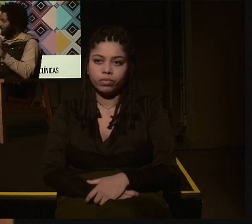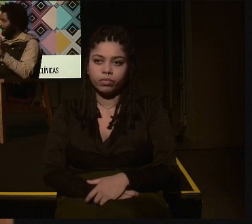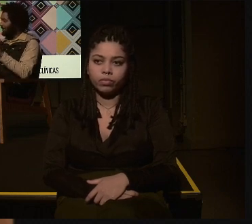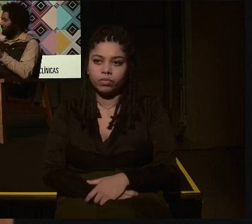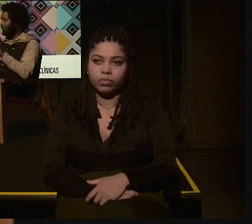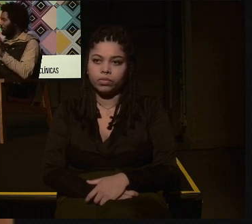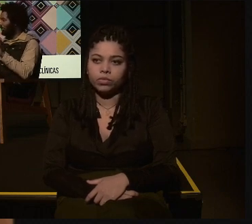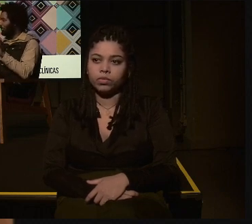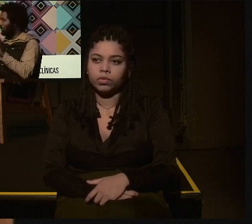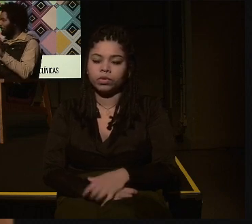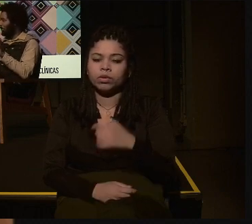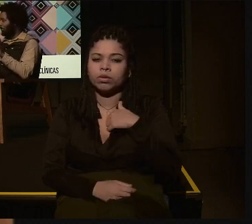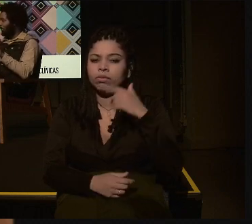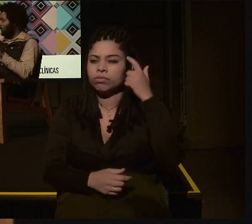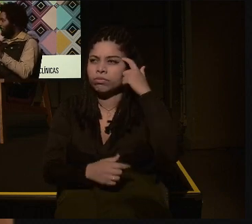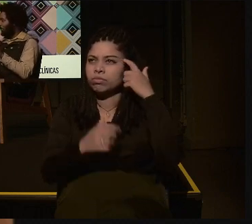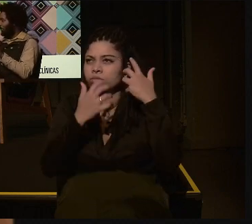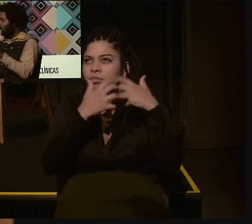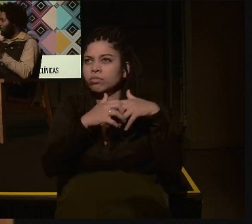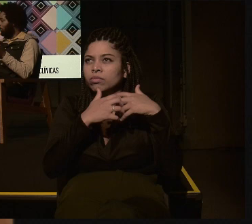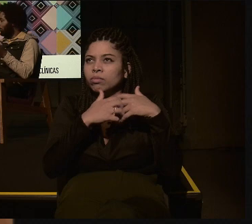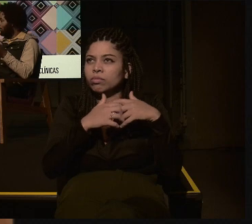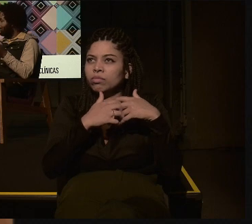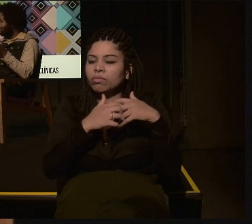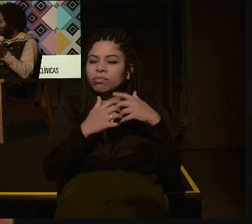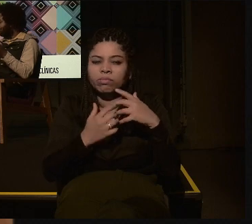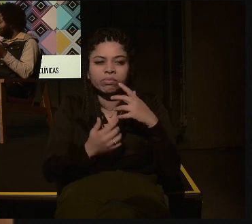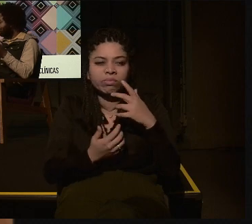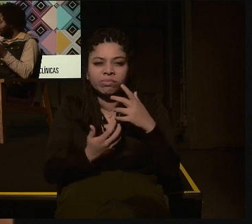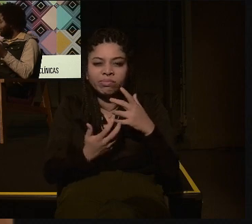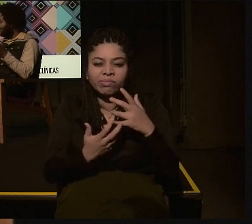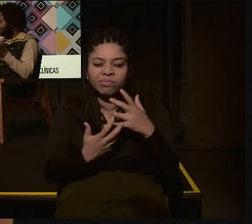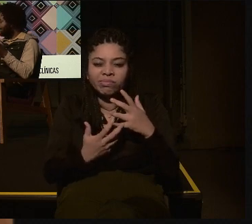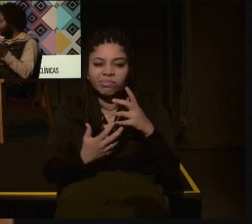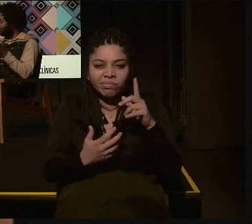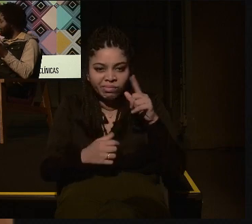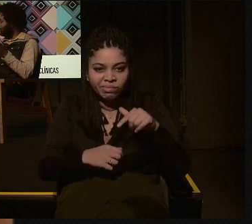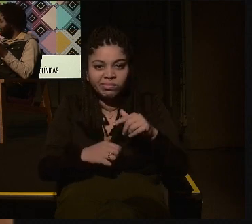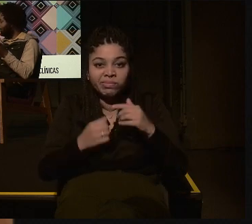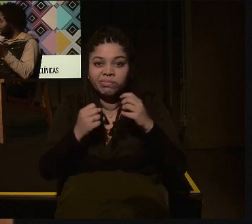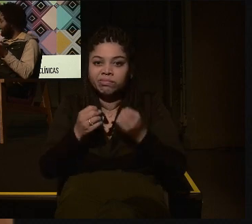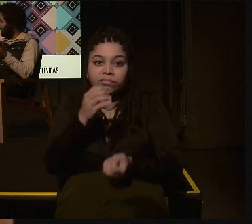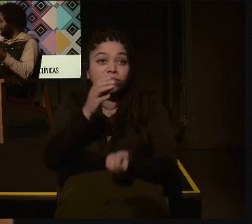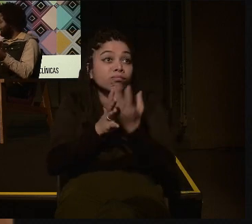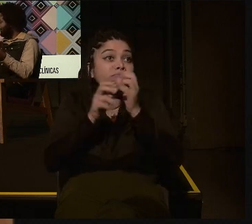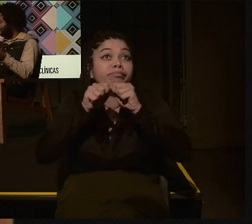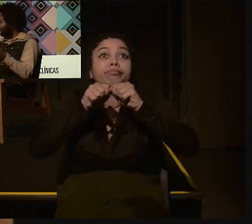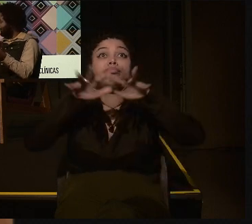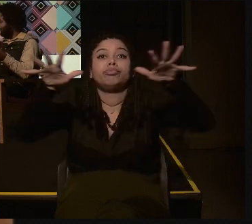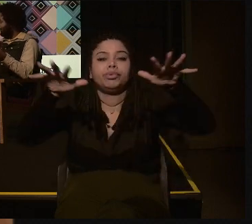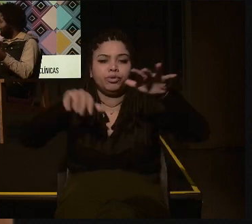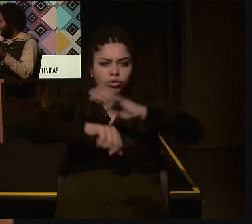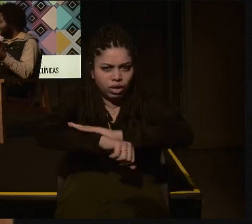Eu tô pensando, será que isso é um muro do racismo estrutural?